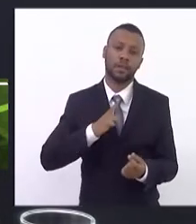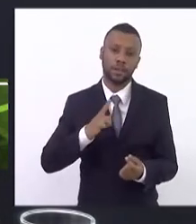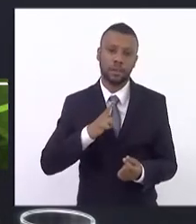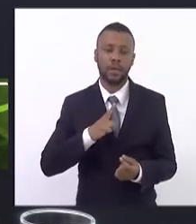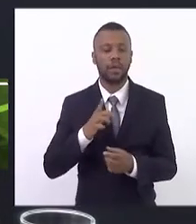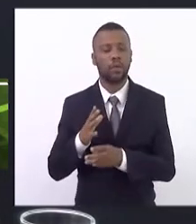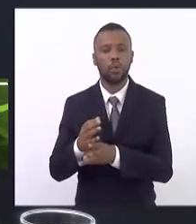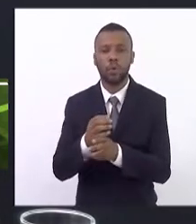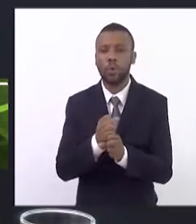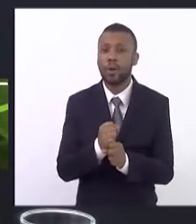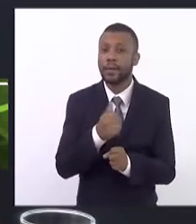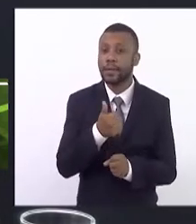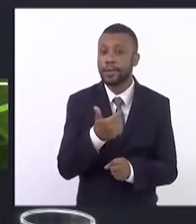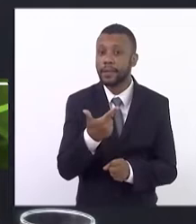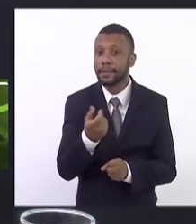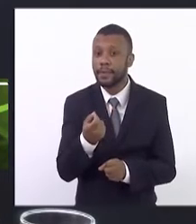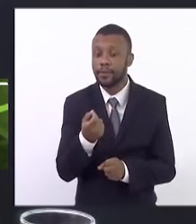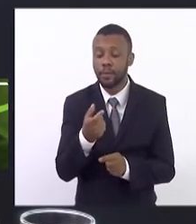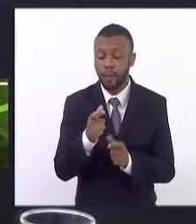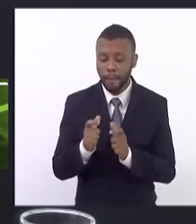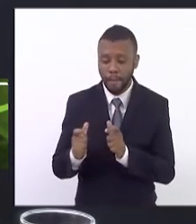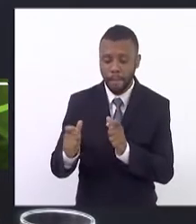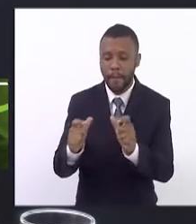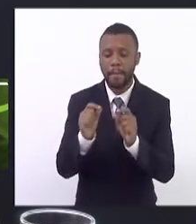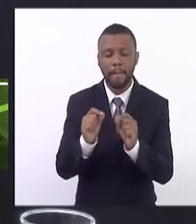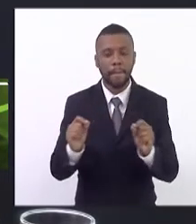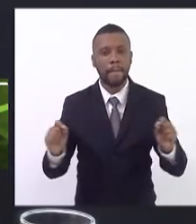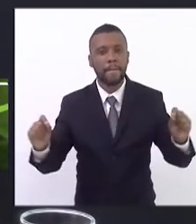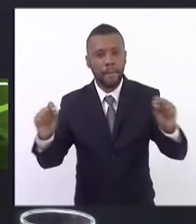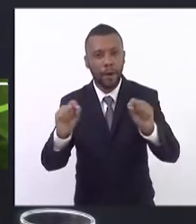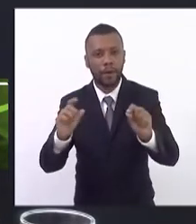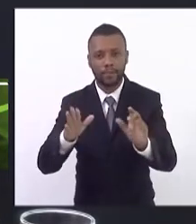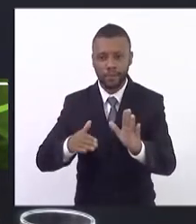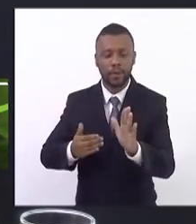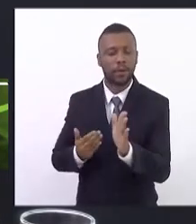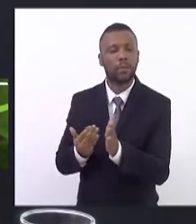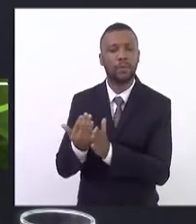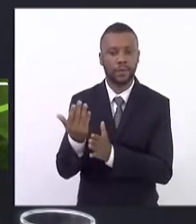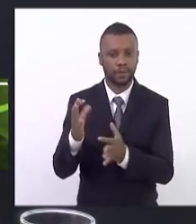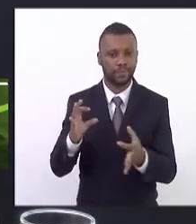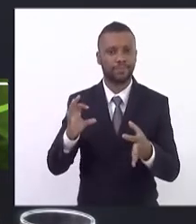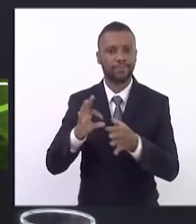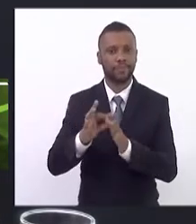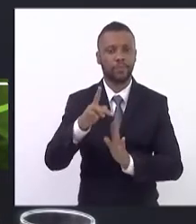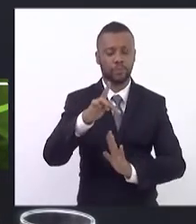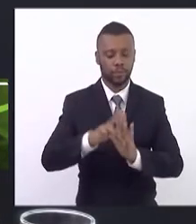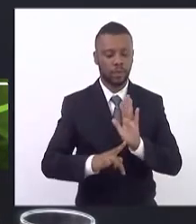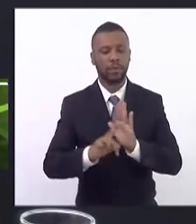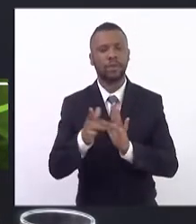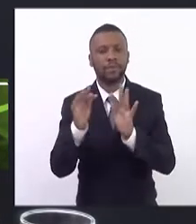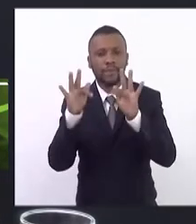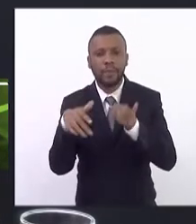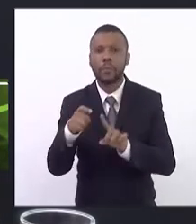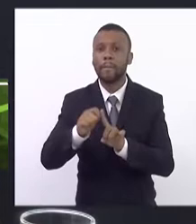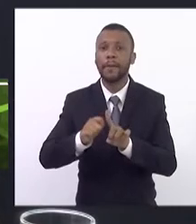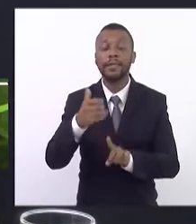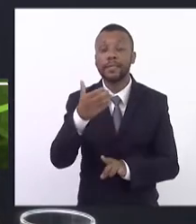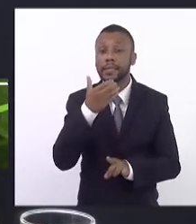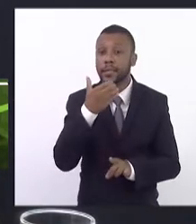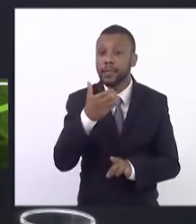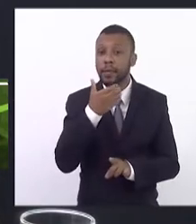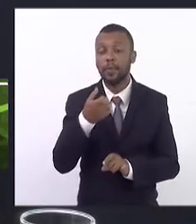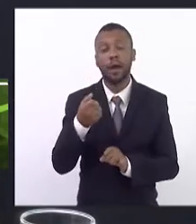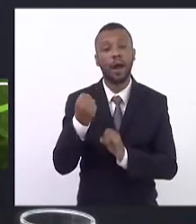todo 120 localidades onde ele vai ser implantado, né? E agora, exatamente no mês, no finalzinho do mês de dezembro, a